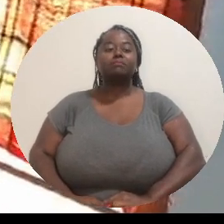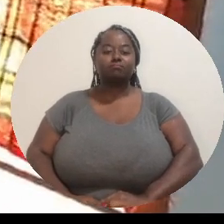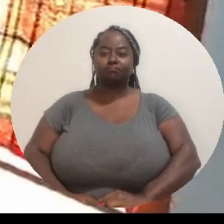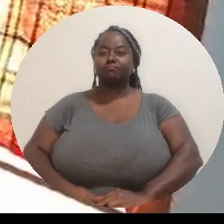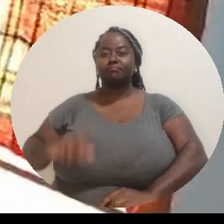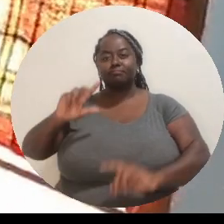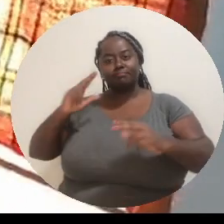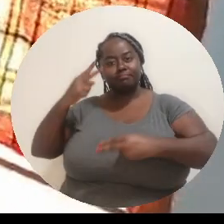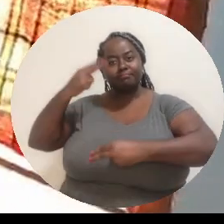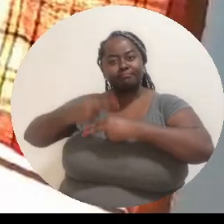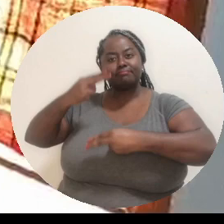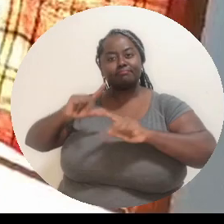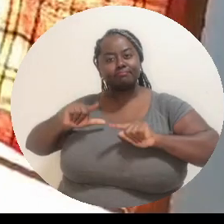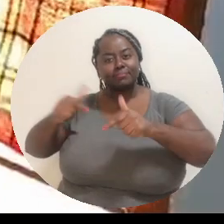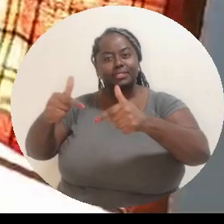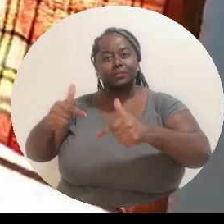Ação!